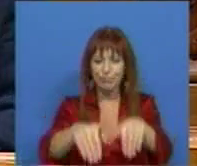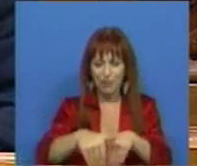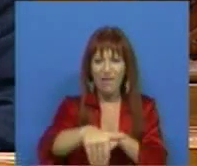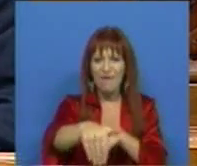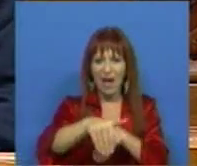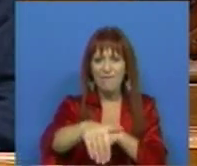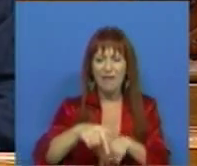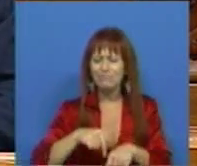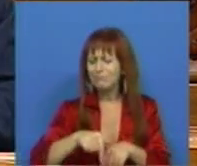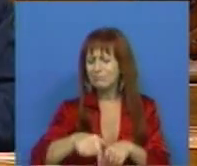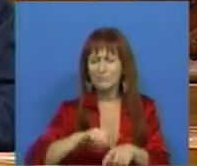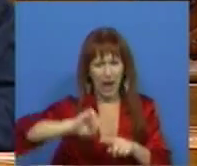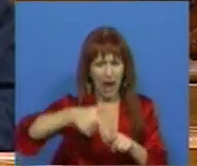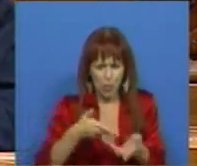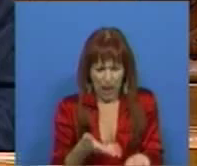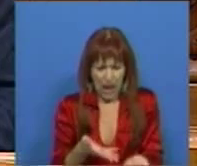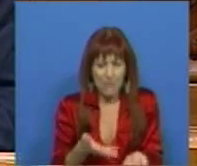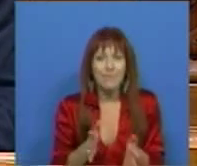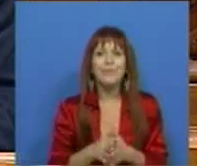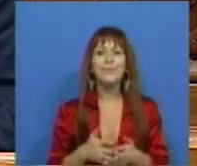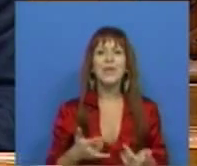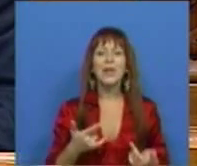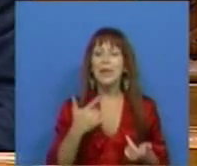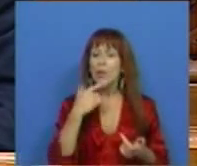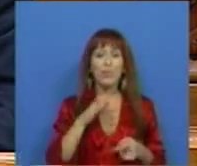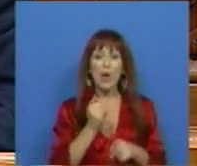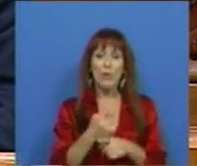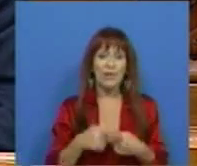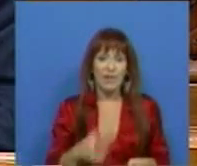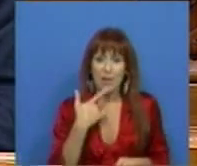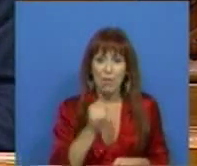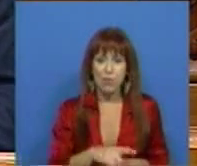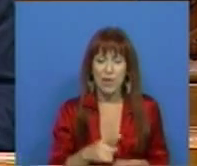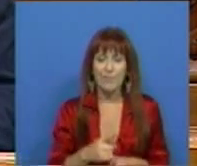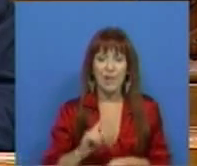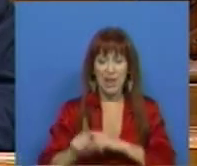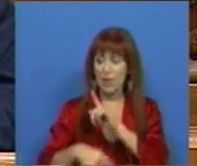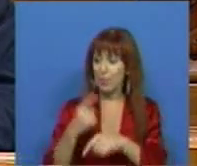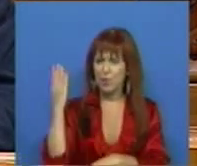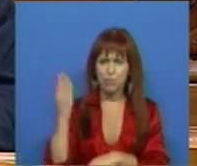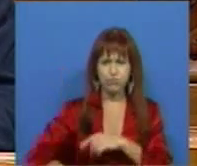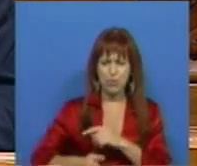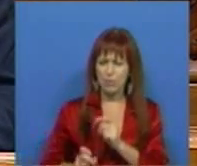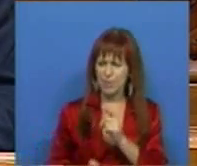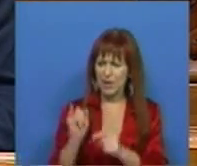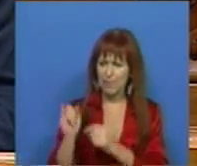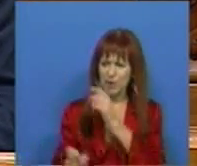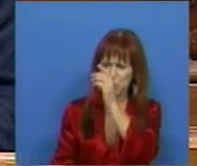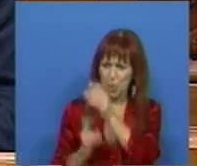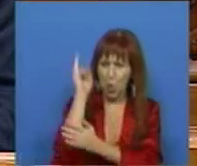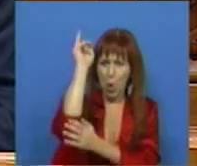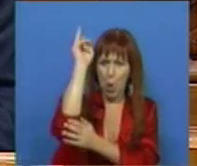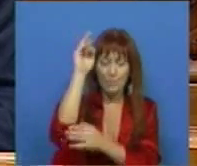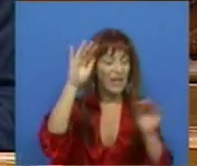recessão já neste ano. Nem podia ser de outra forma, depois do brutal aumento de impostos,